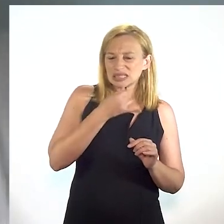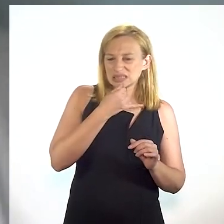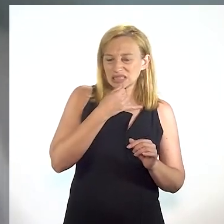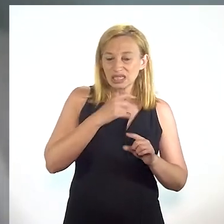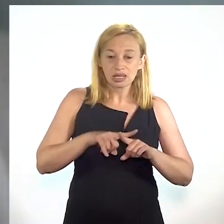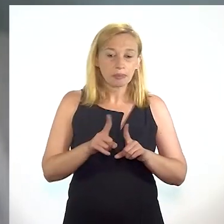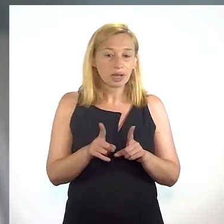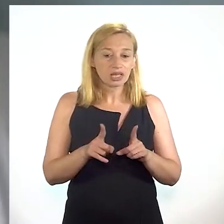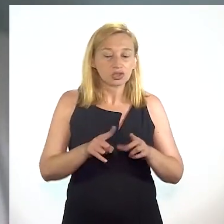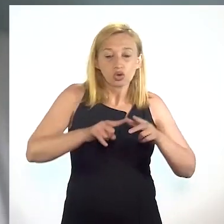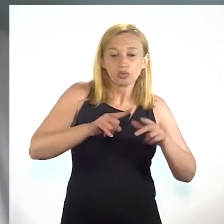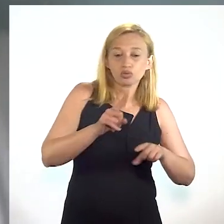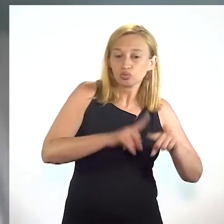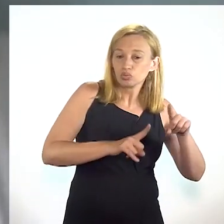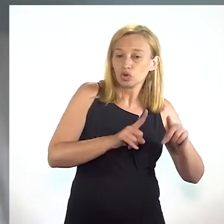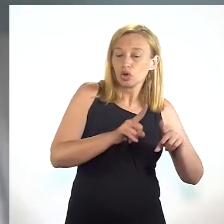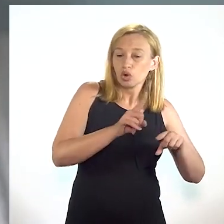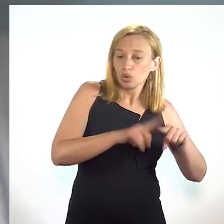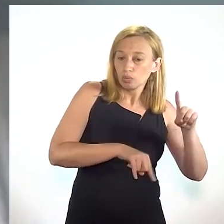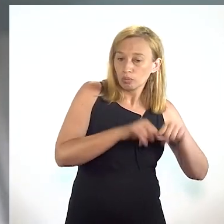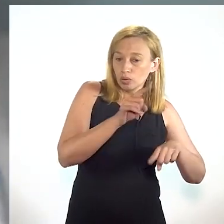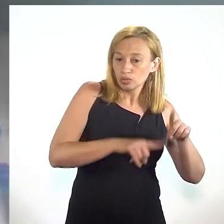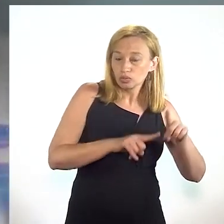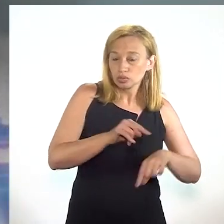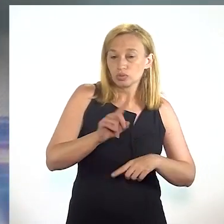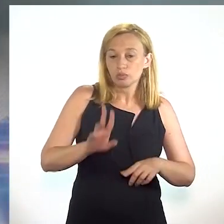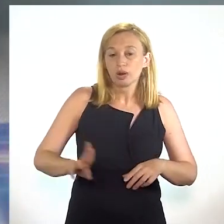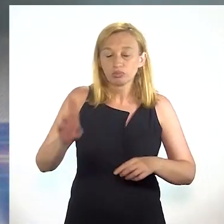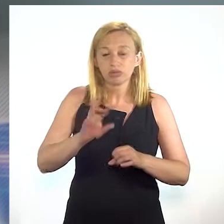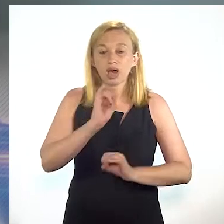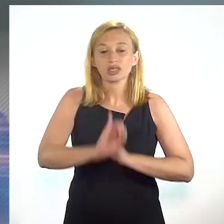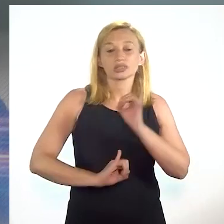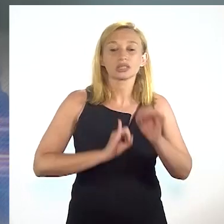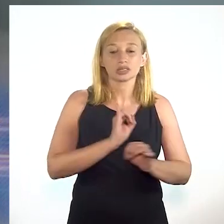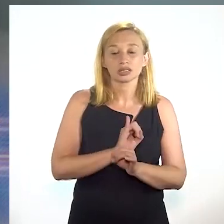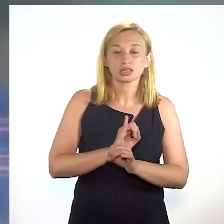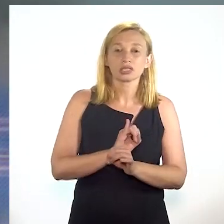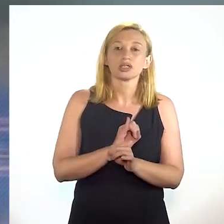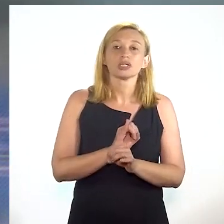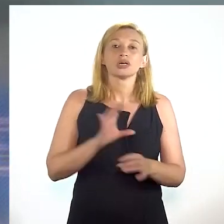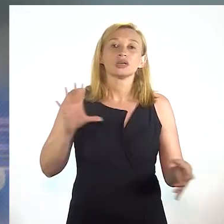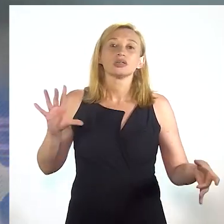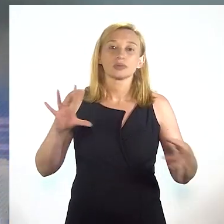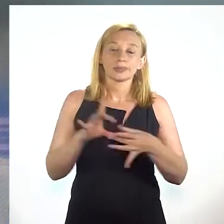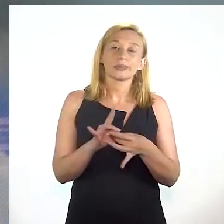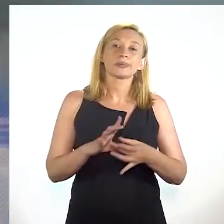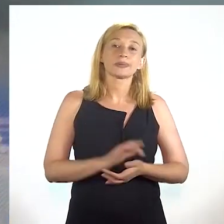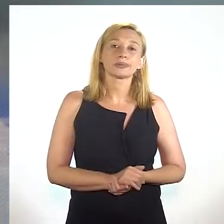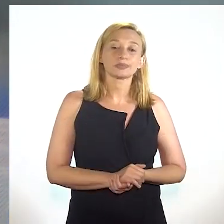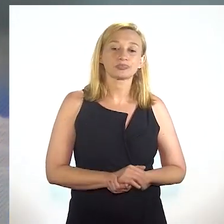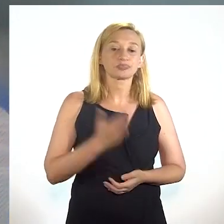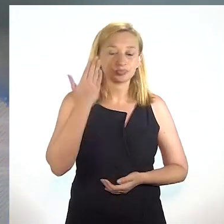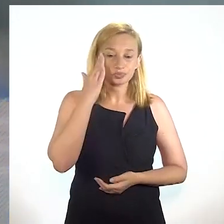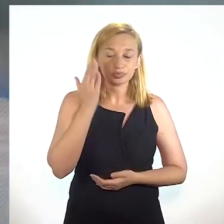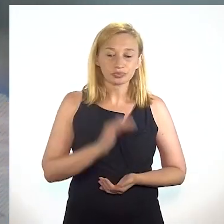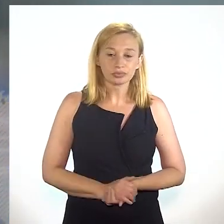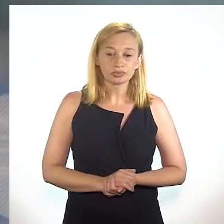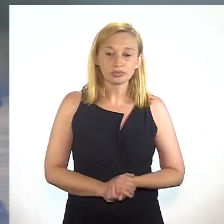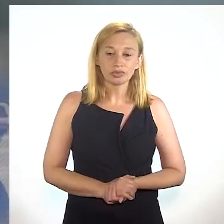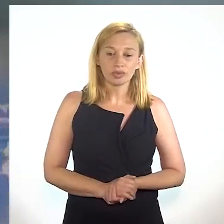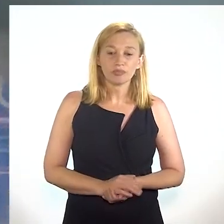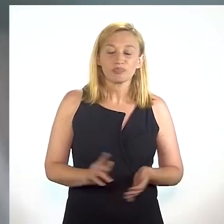como uma ameaça ou algo distante, mas algo que pode ser uma ferramenta, um instrumento aí para conexão, essa conexão que a